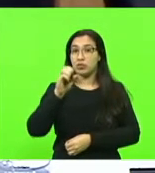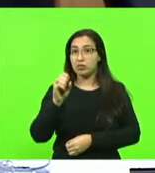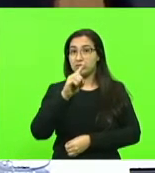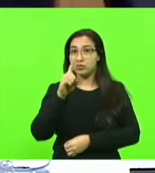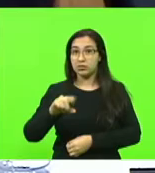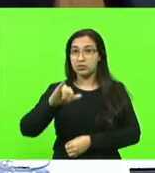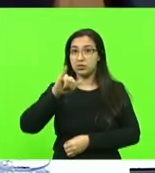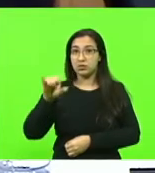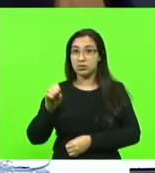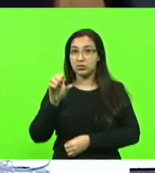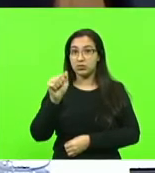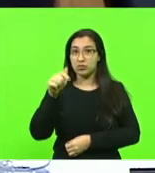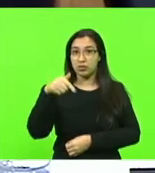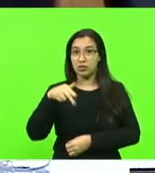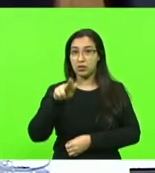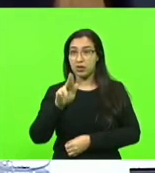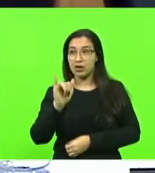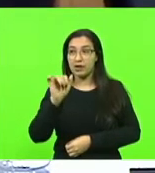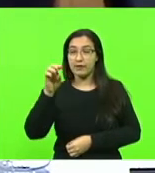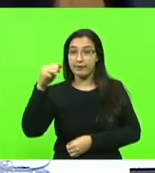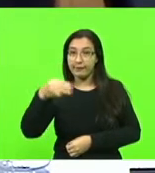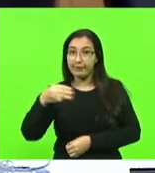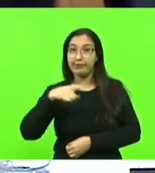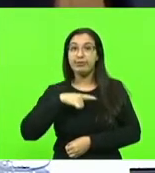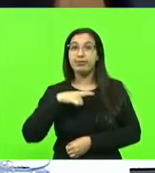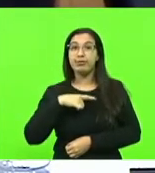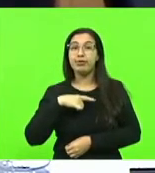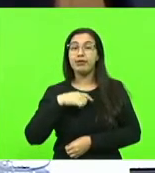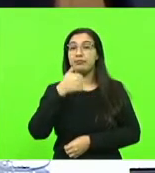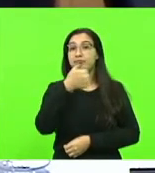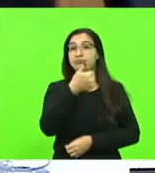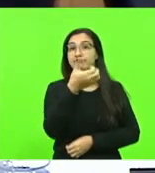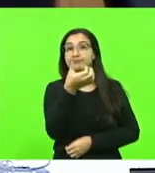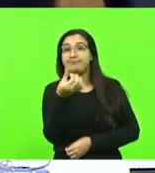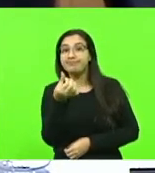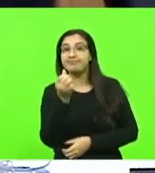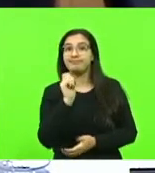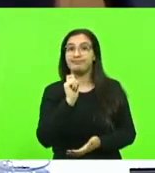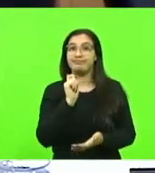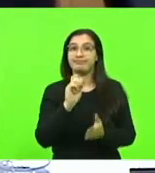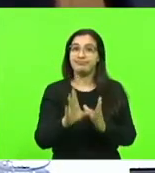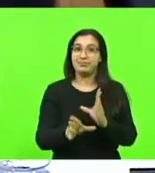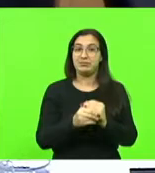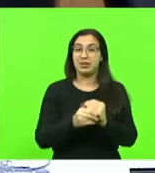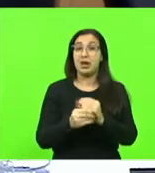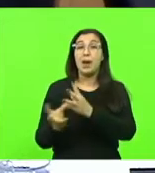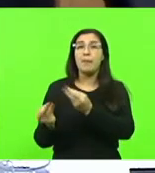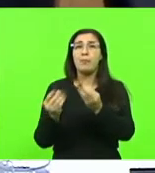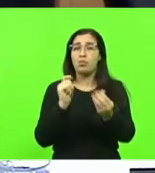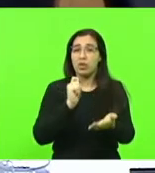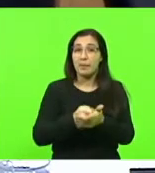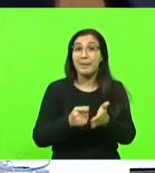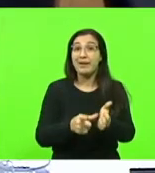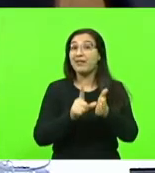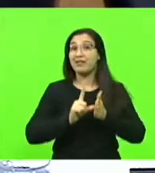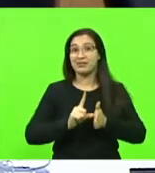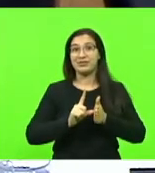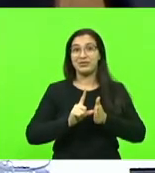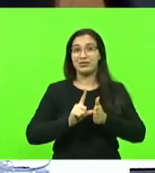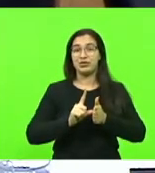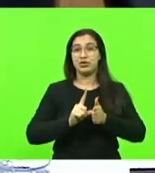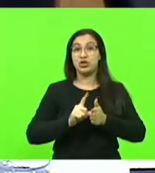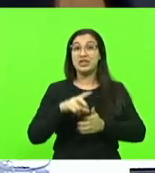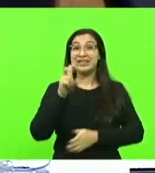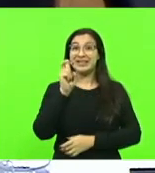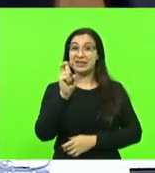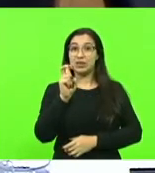são 16 emendas. Muitas foram pagas antes do ato. Das 5 que o Márcio